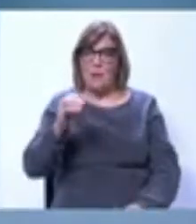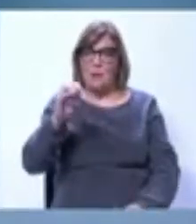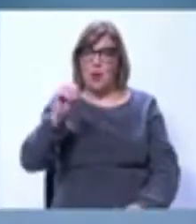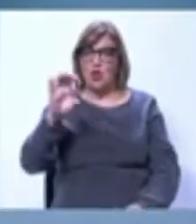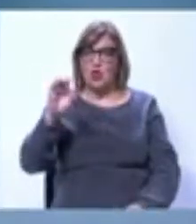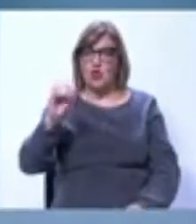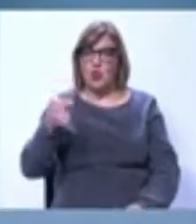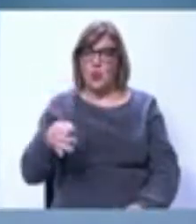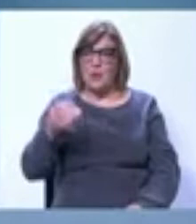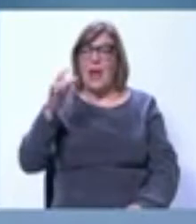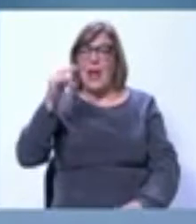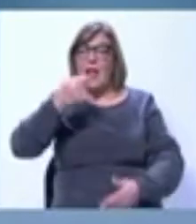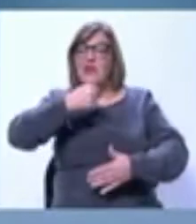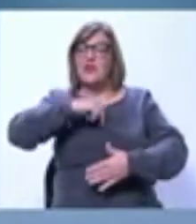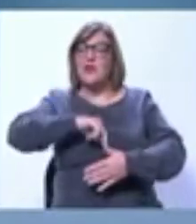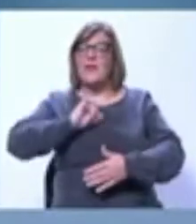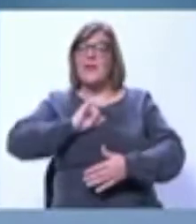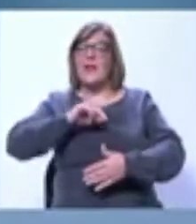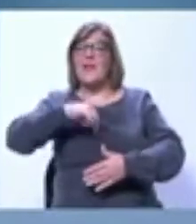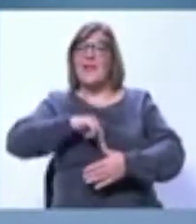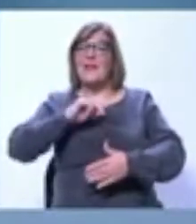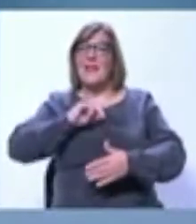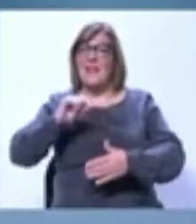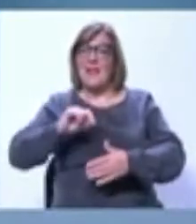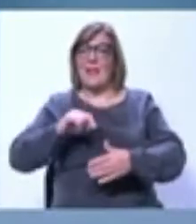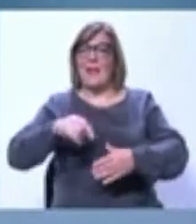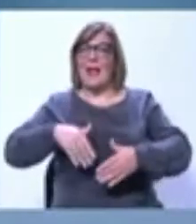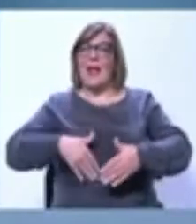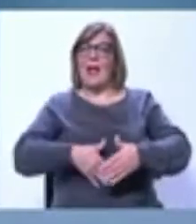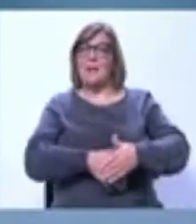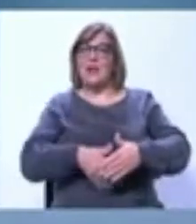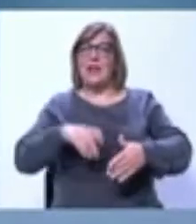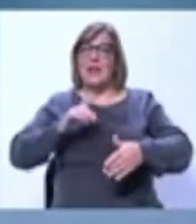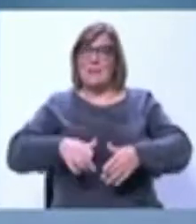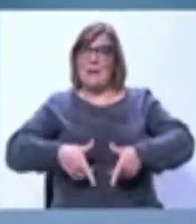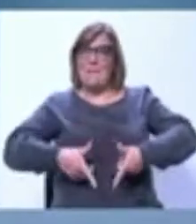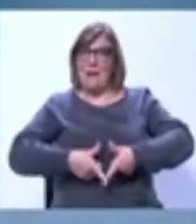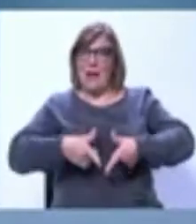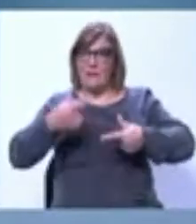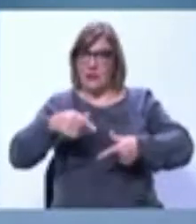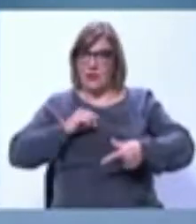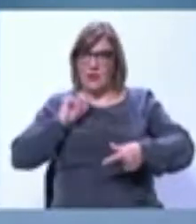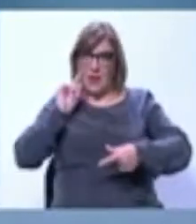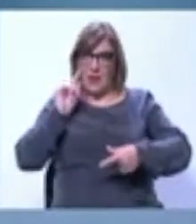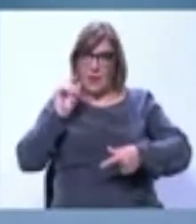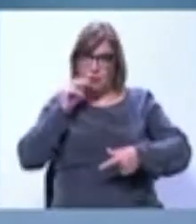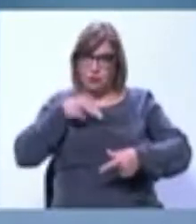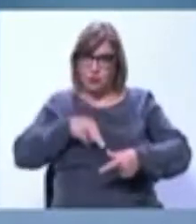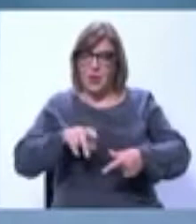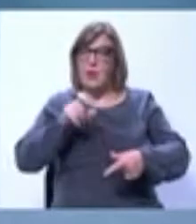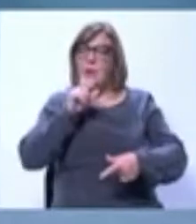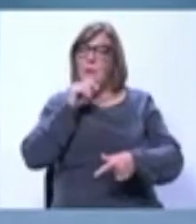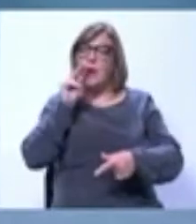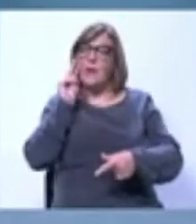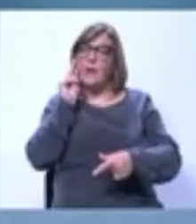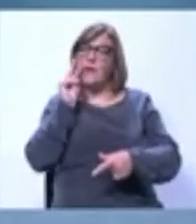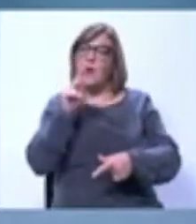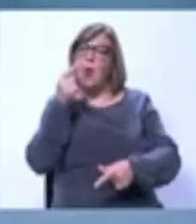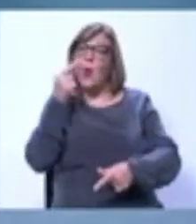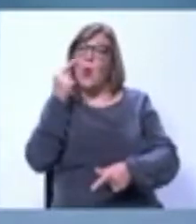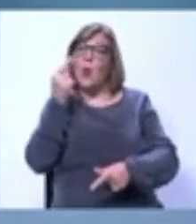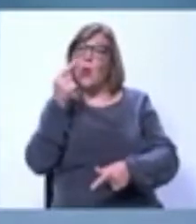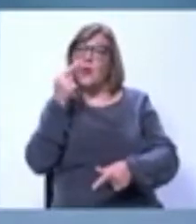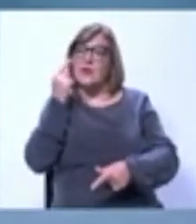abordagem endoscópica dentro da cavidade abdominal e pélvica nos permitiu